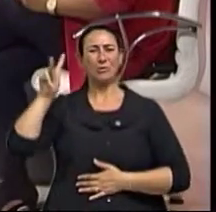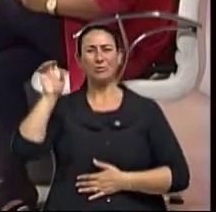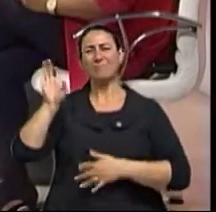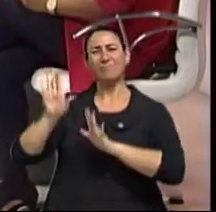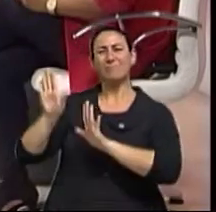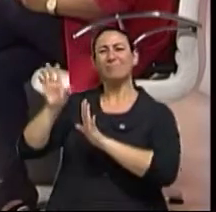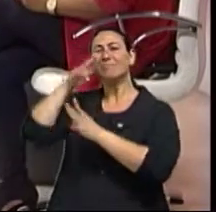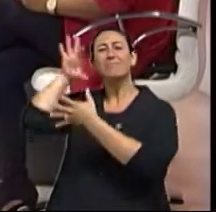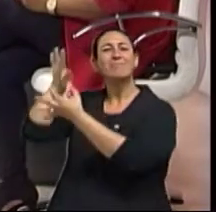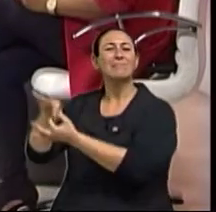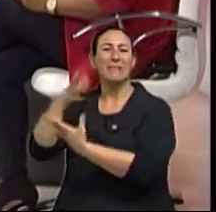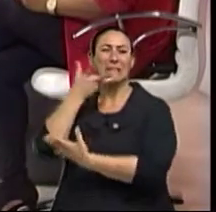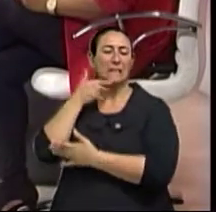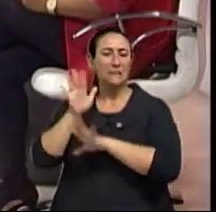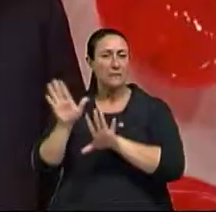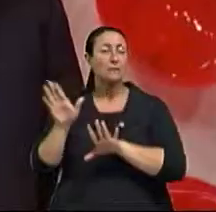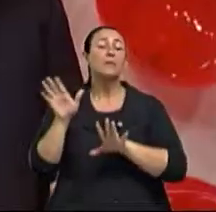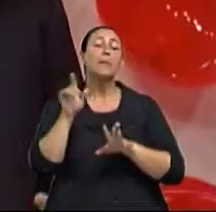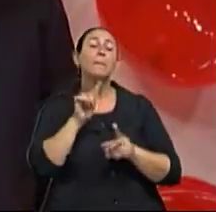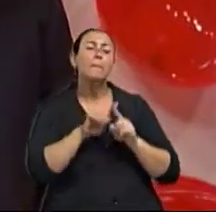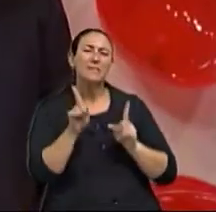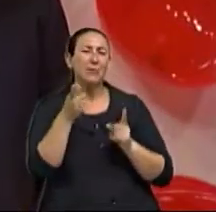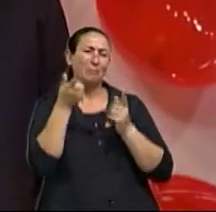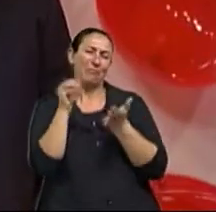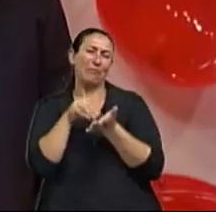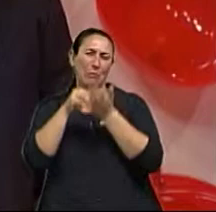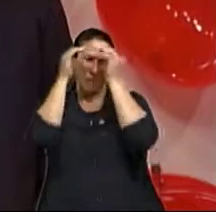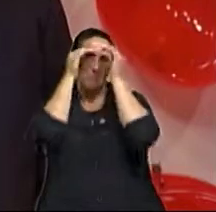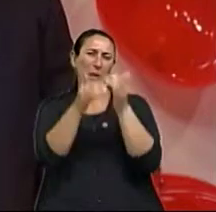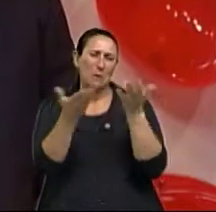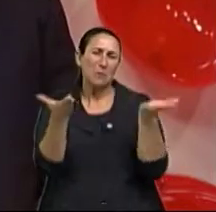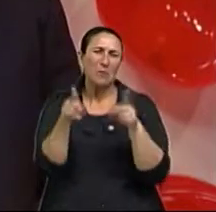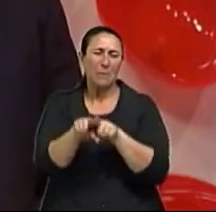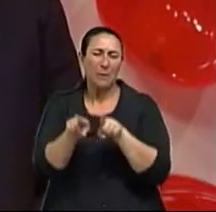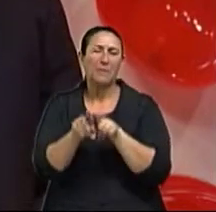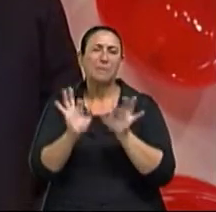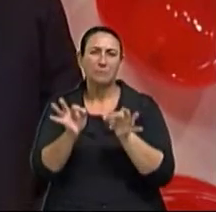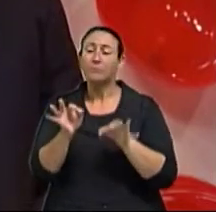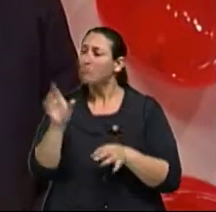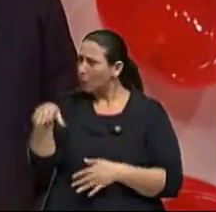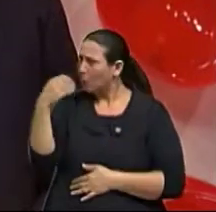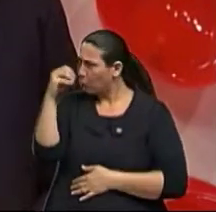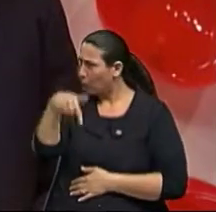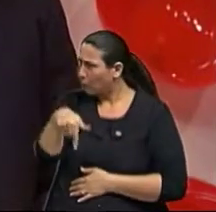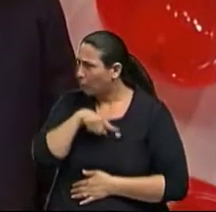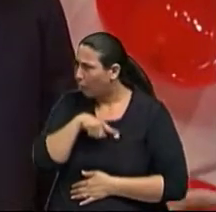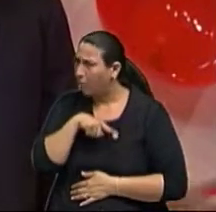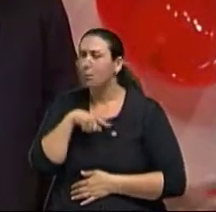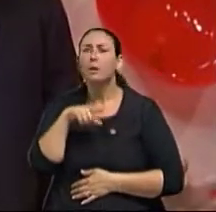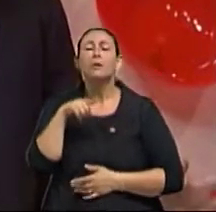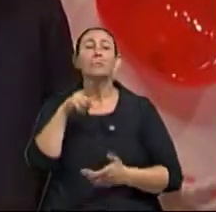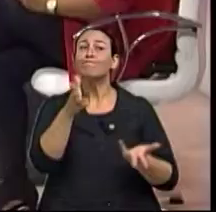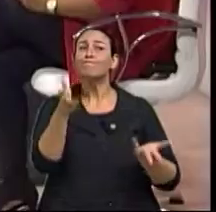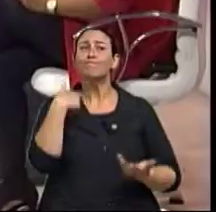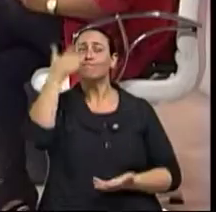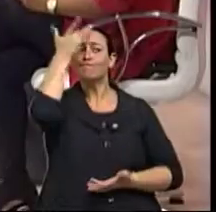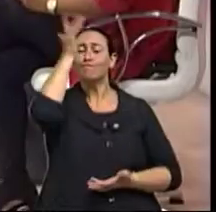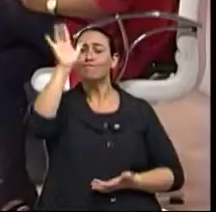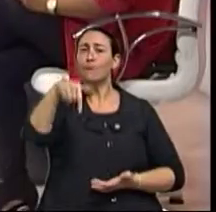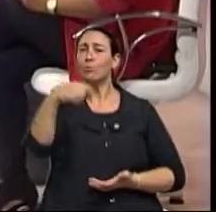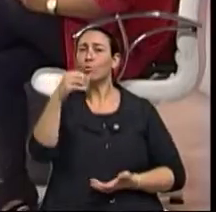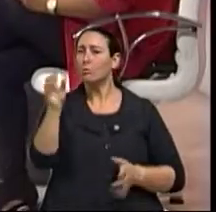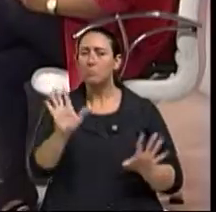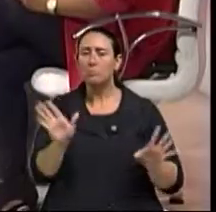forma também não respeitosa de se referir. Aqui em Porto Alegre não temos. Eu desconheço, não sei se a professora Lisiane